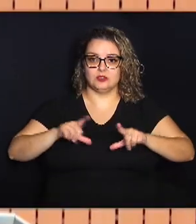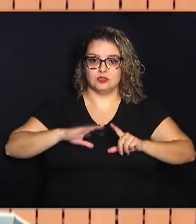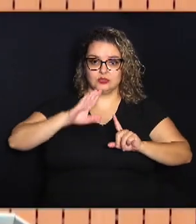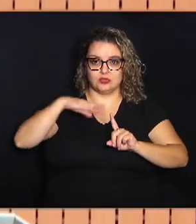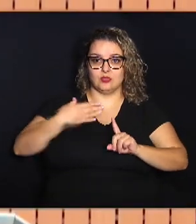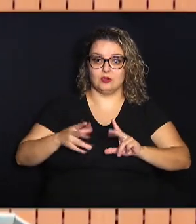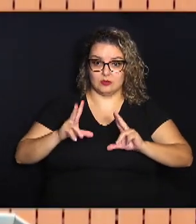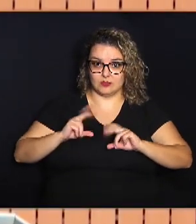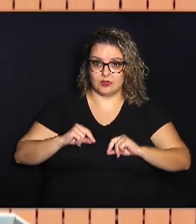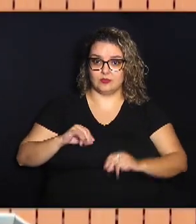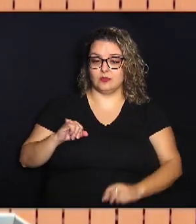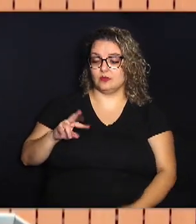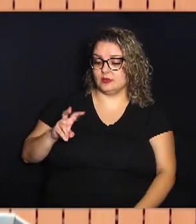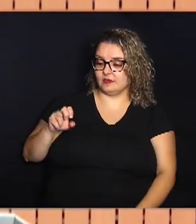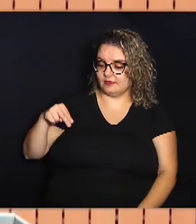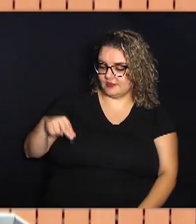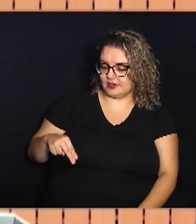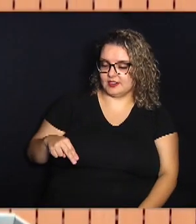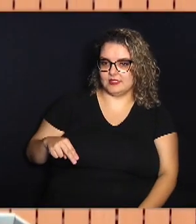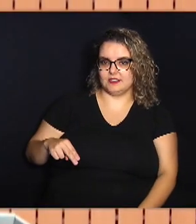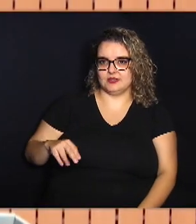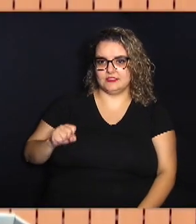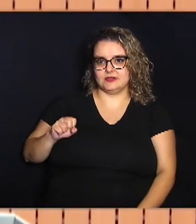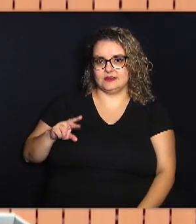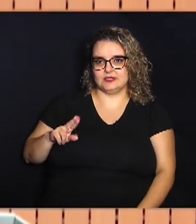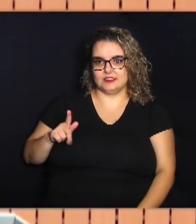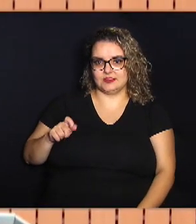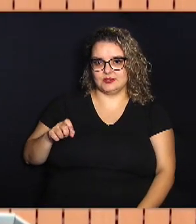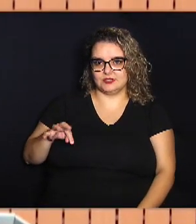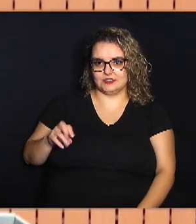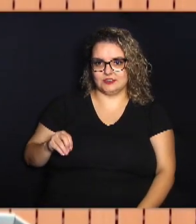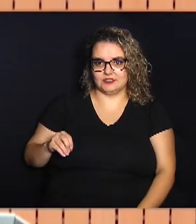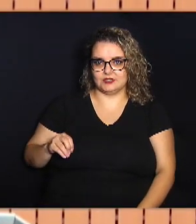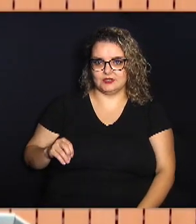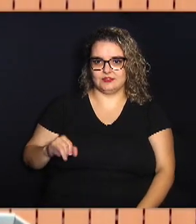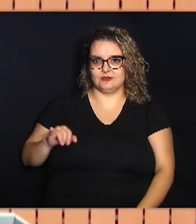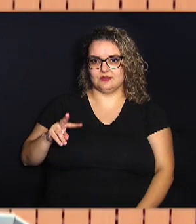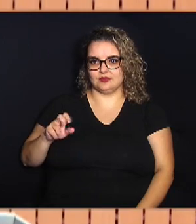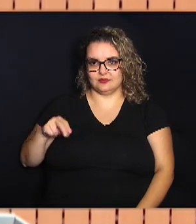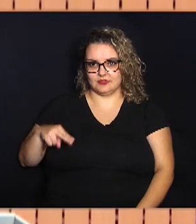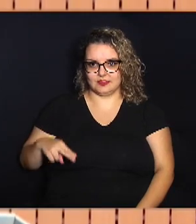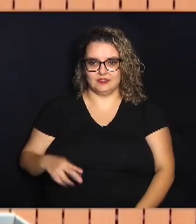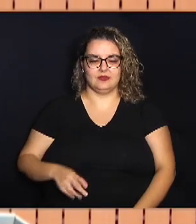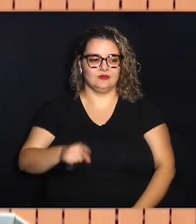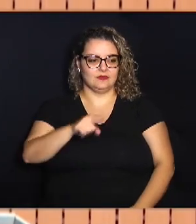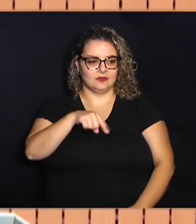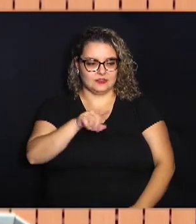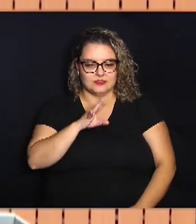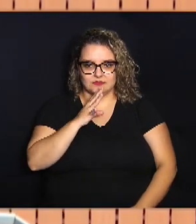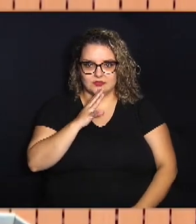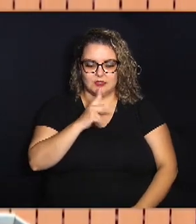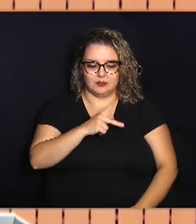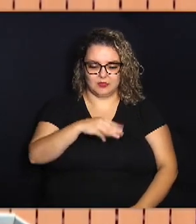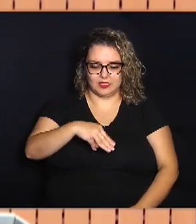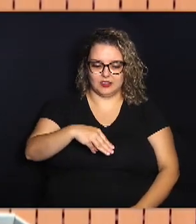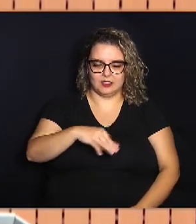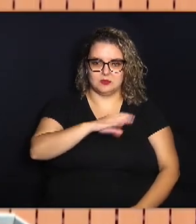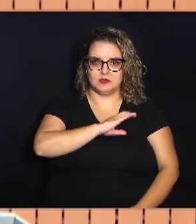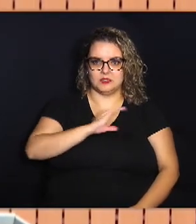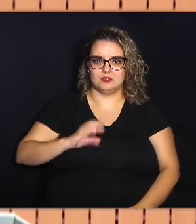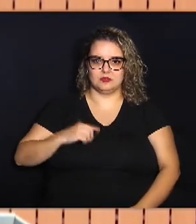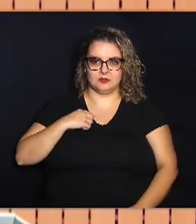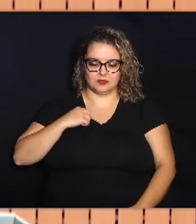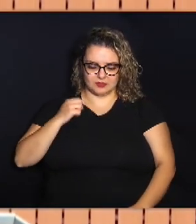mérito. O Ivan, né? Sargento Ivan, para quem não conhece PMs de Cristo, né? Vocês estão vendo muitos aqui com uma farda